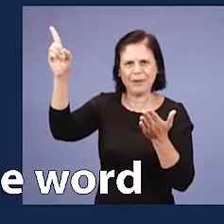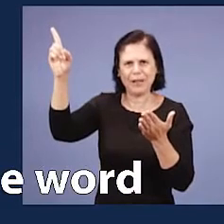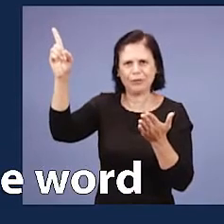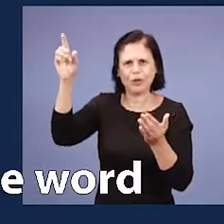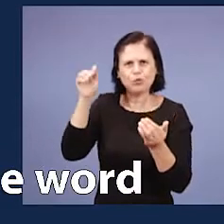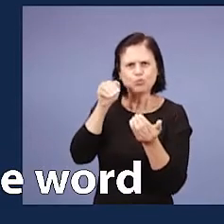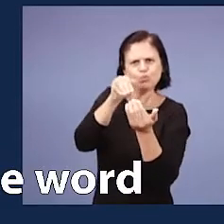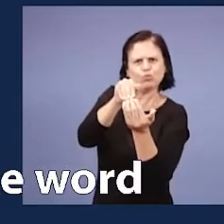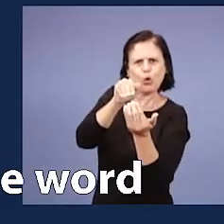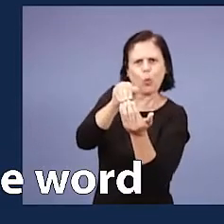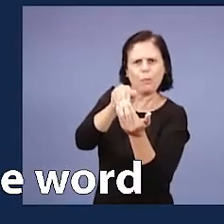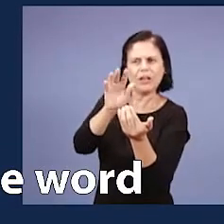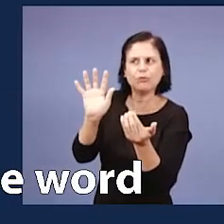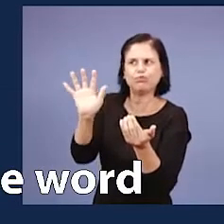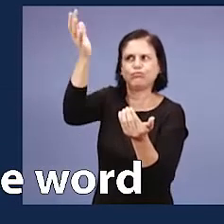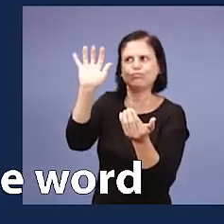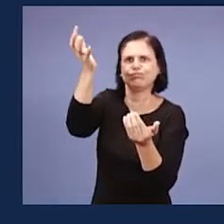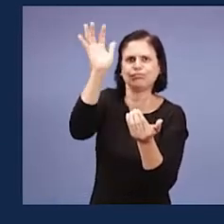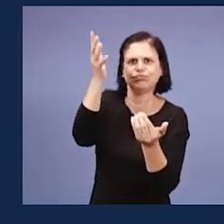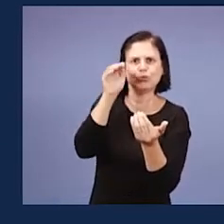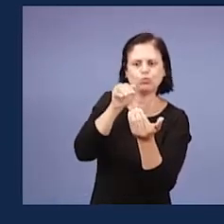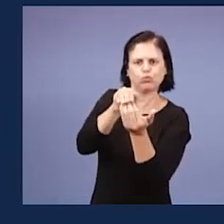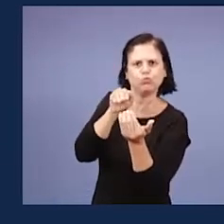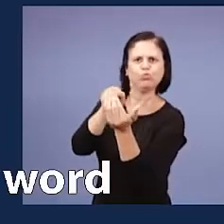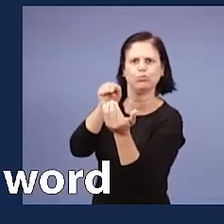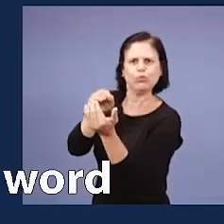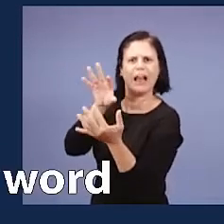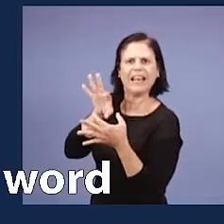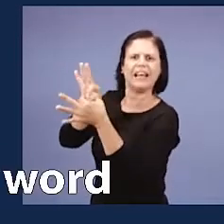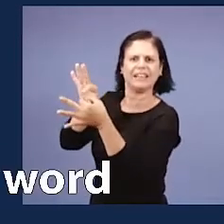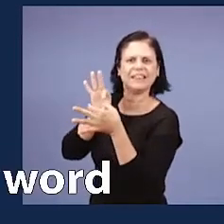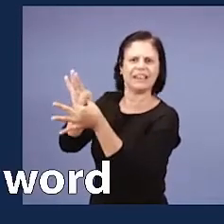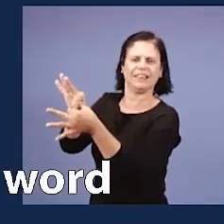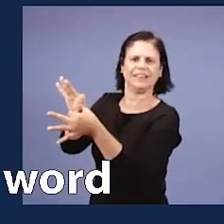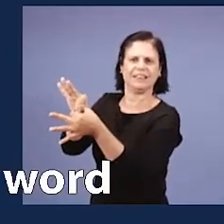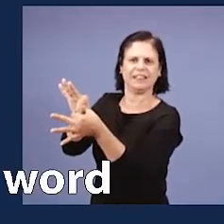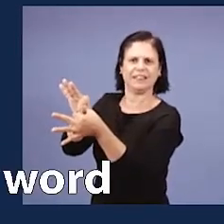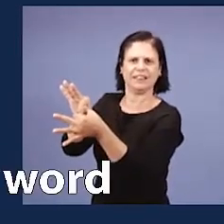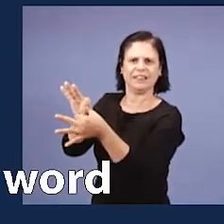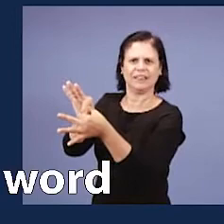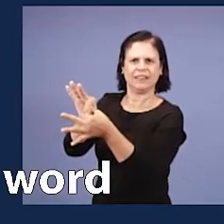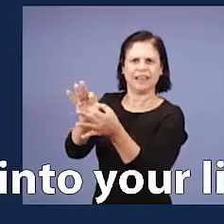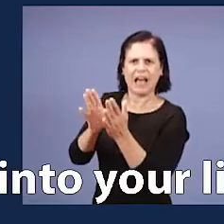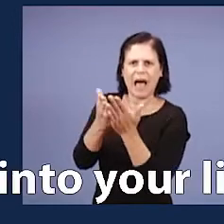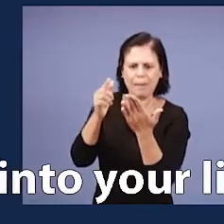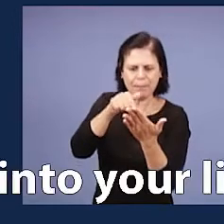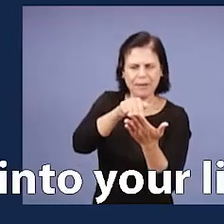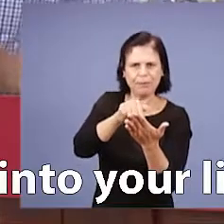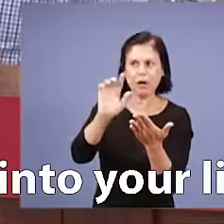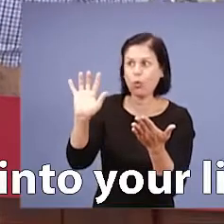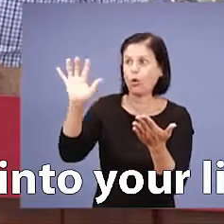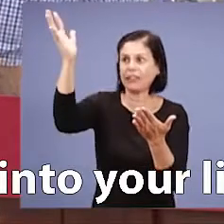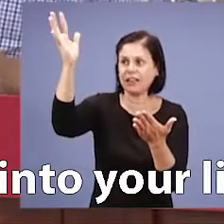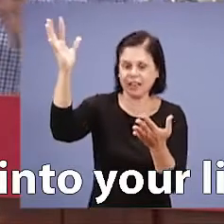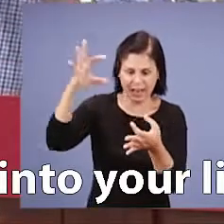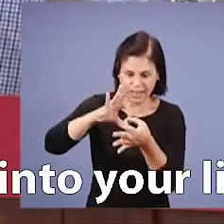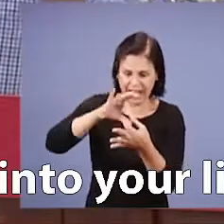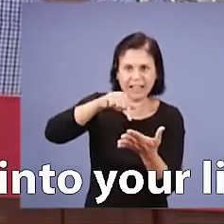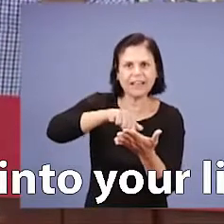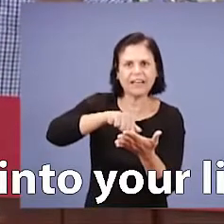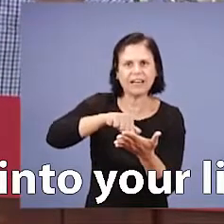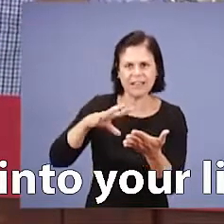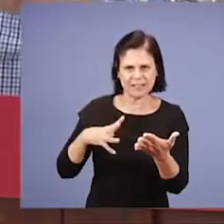o evento tá dentro da palavra o que está acontecendo aquela palavra é o evento é a salvação